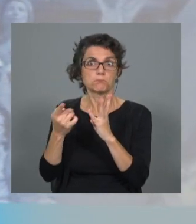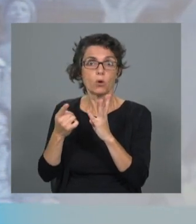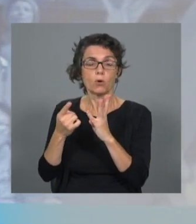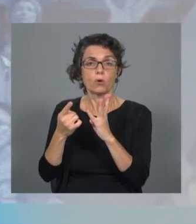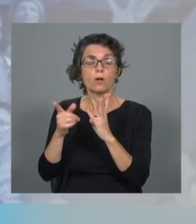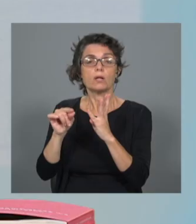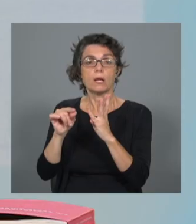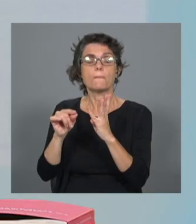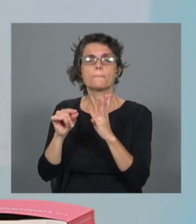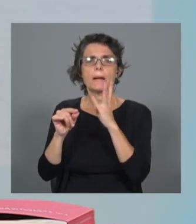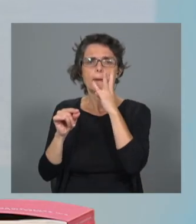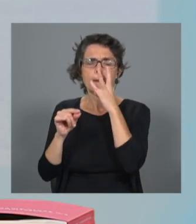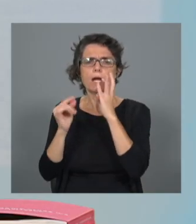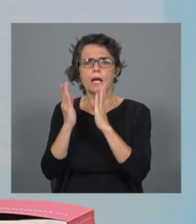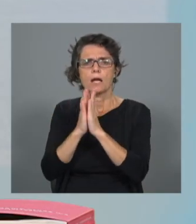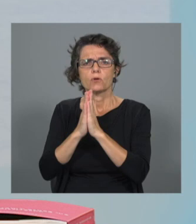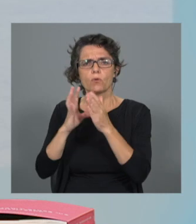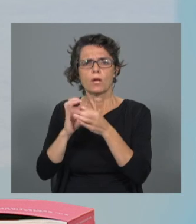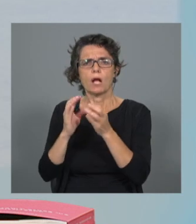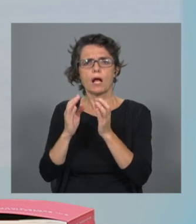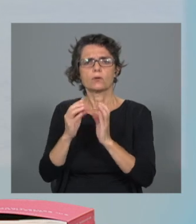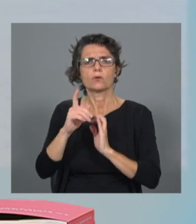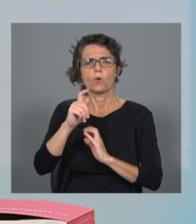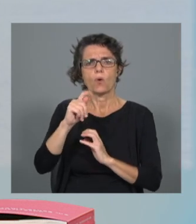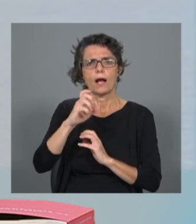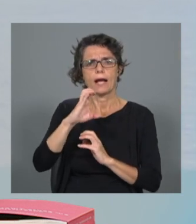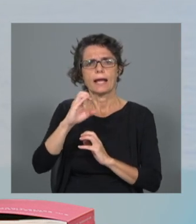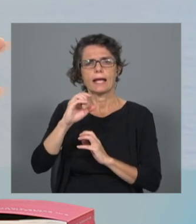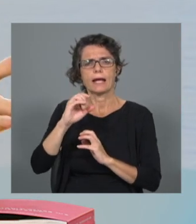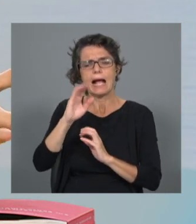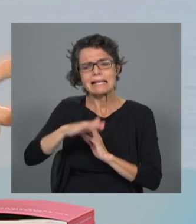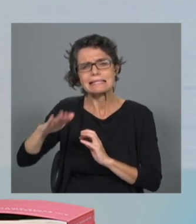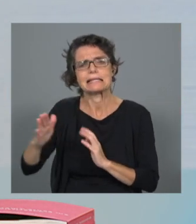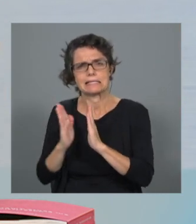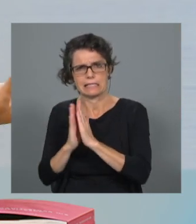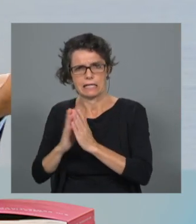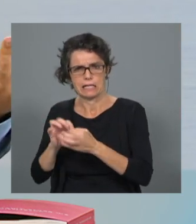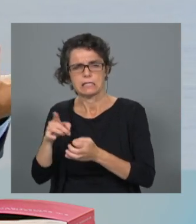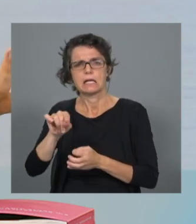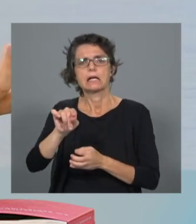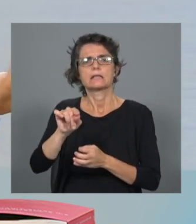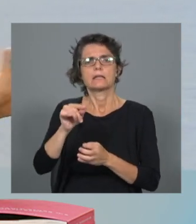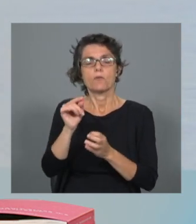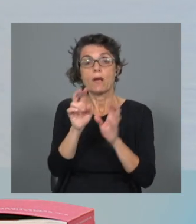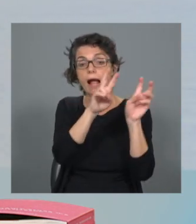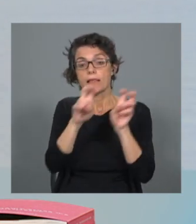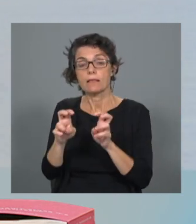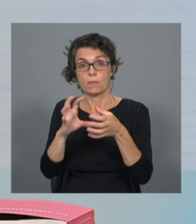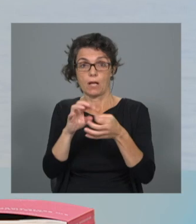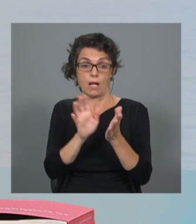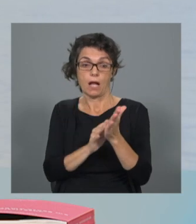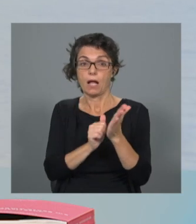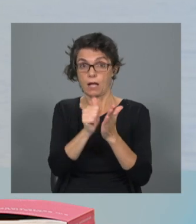pela eclesiologia também, pode passar pela oração, pode ser aprofundar ainda mais temáticas bíblicas, porque no triênio é sobretudo